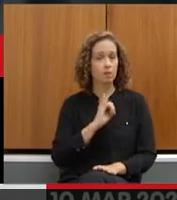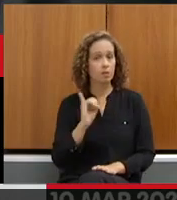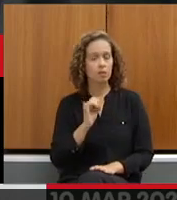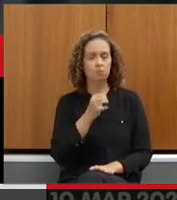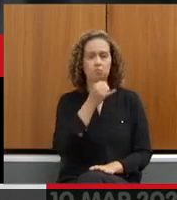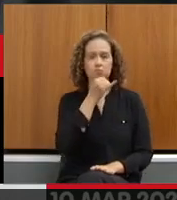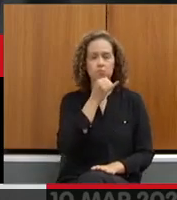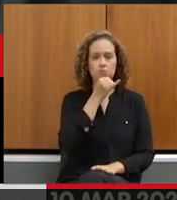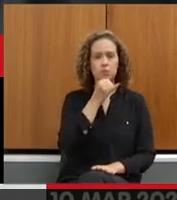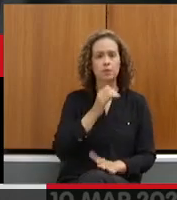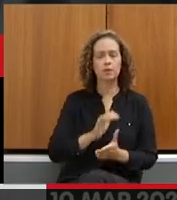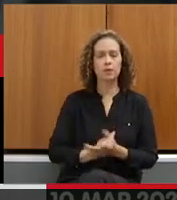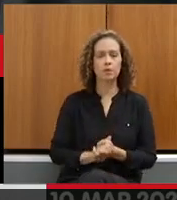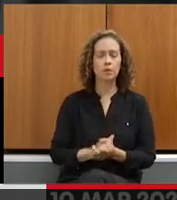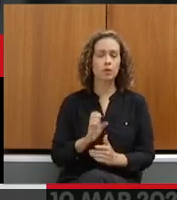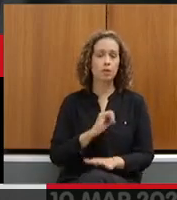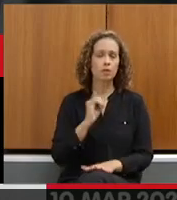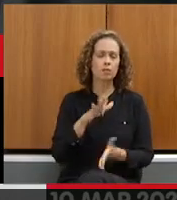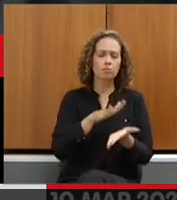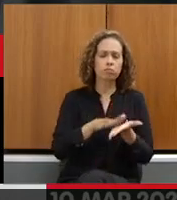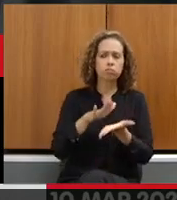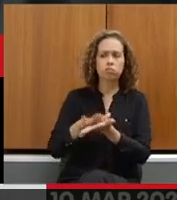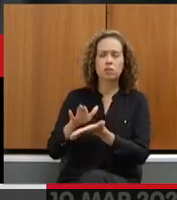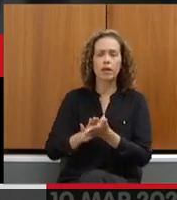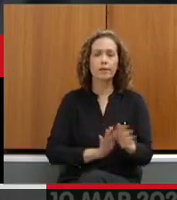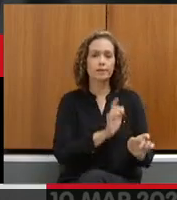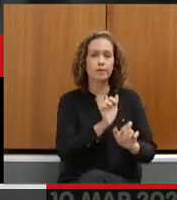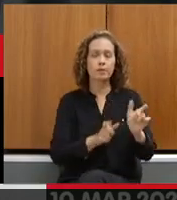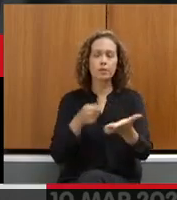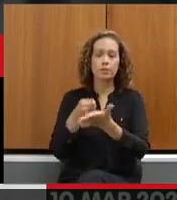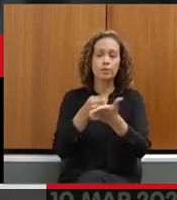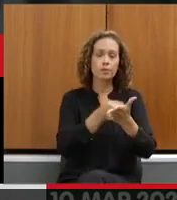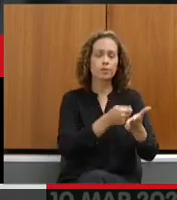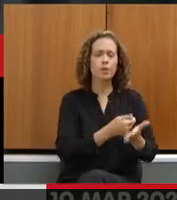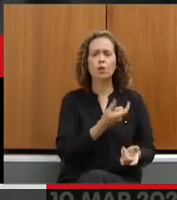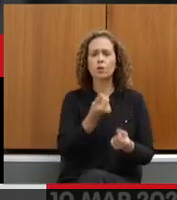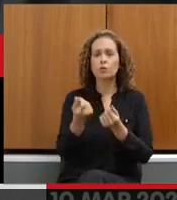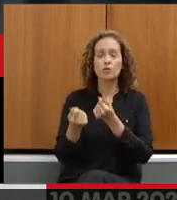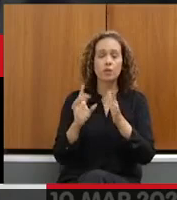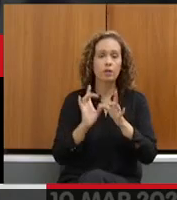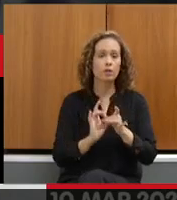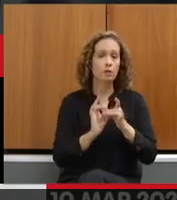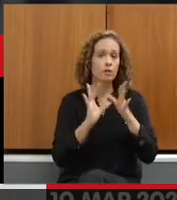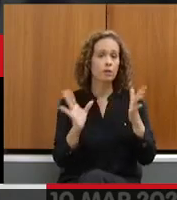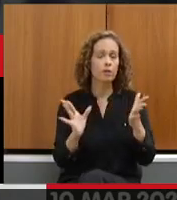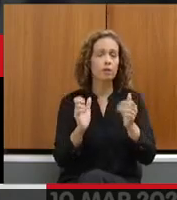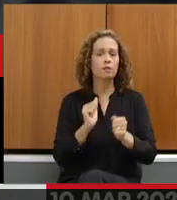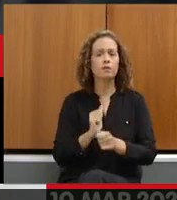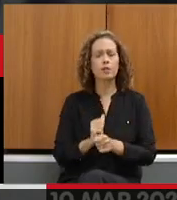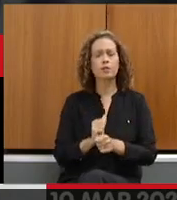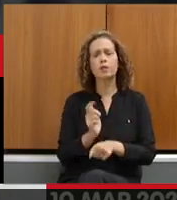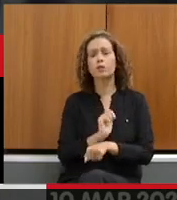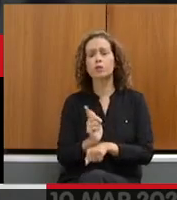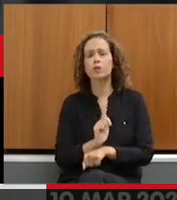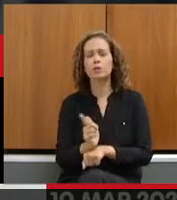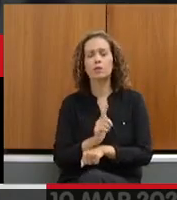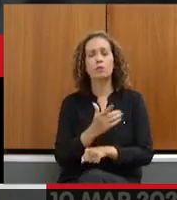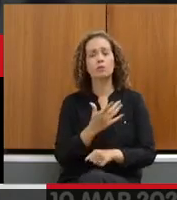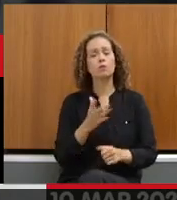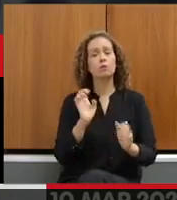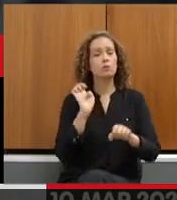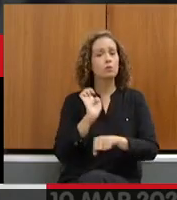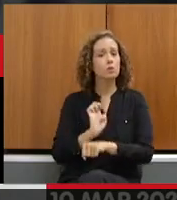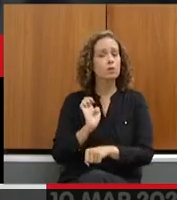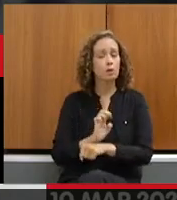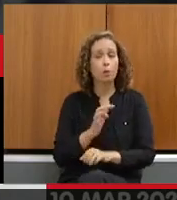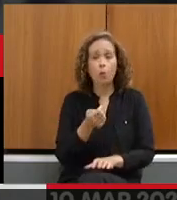é gasto com servidores o que tem de dinheiro livre da gestão dos é praticamente tudo bem para saúde